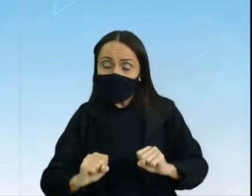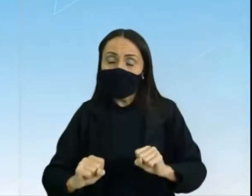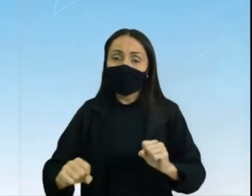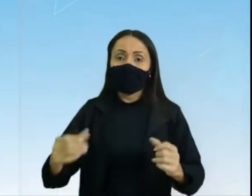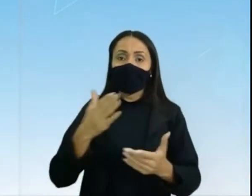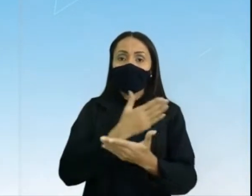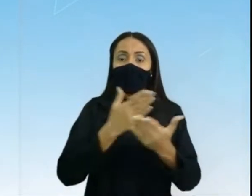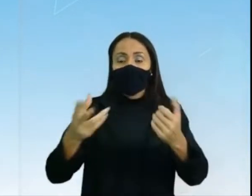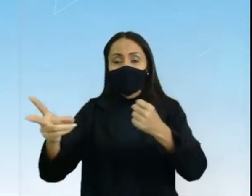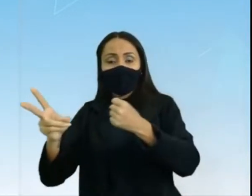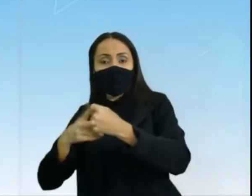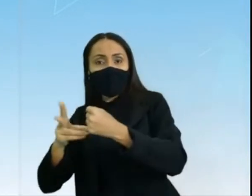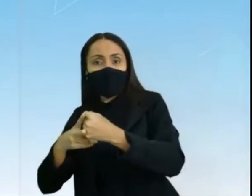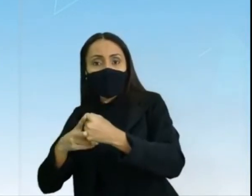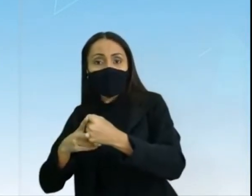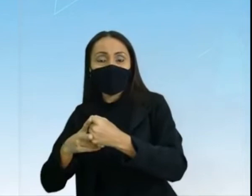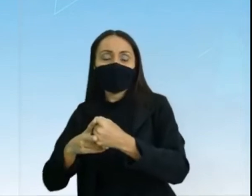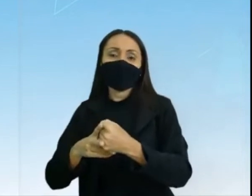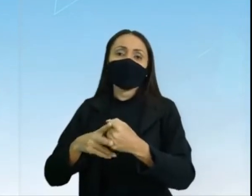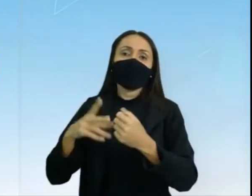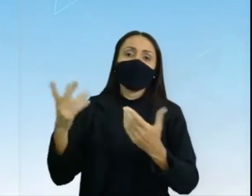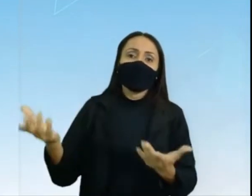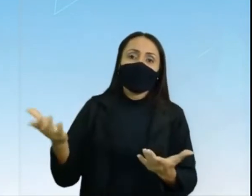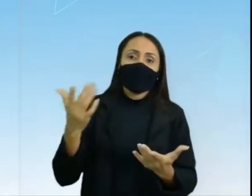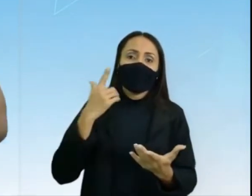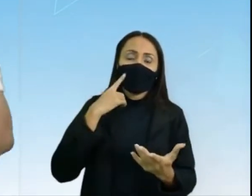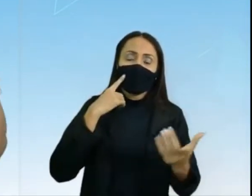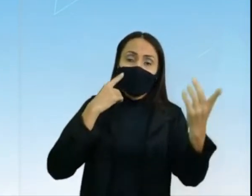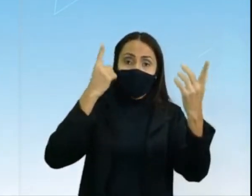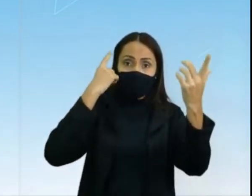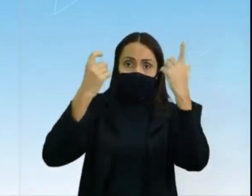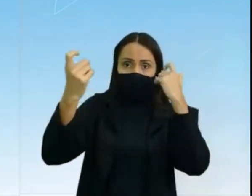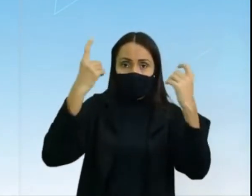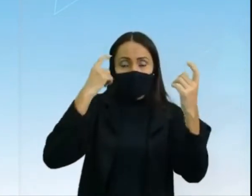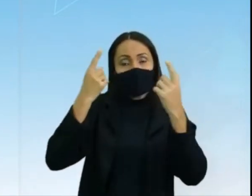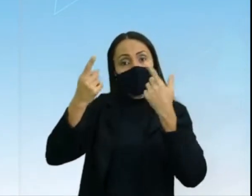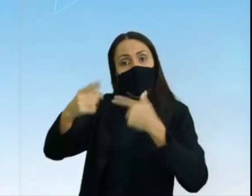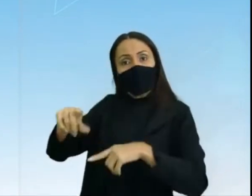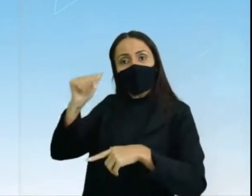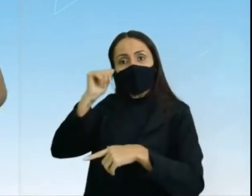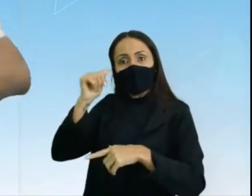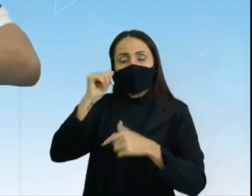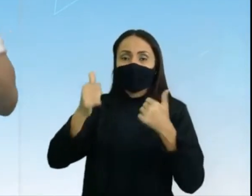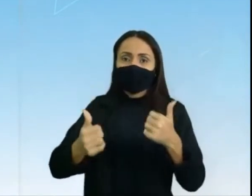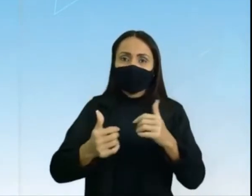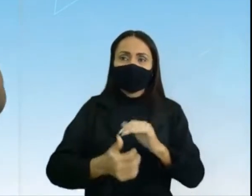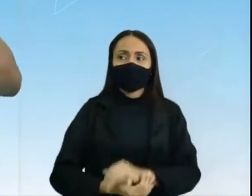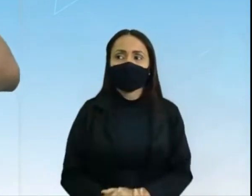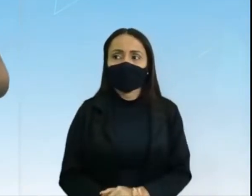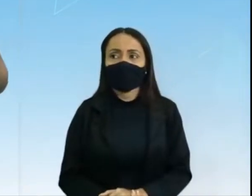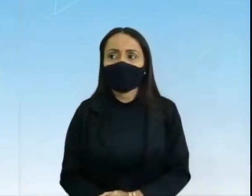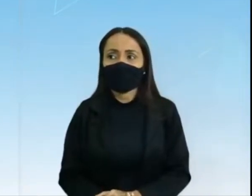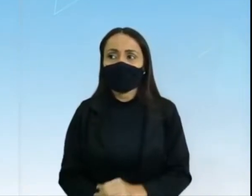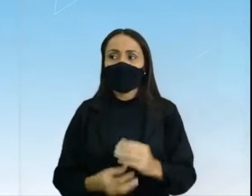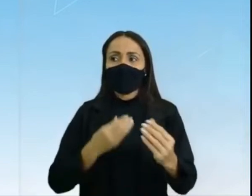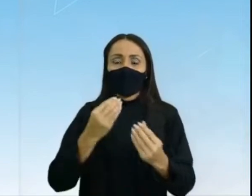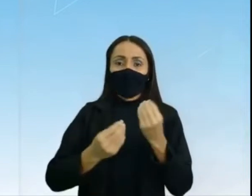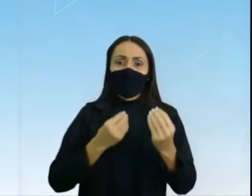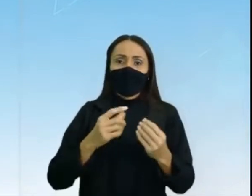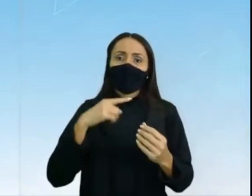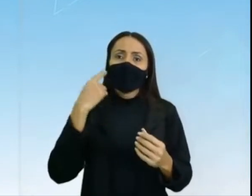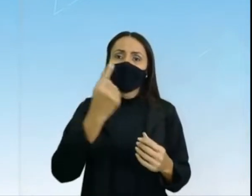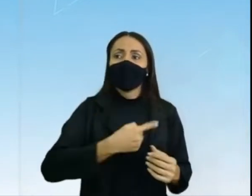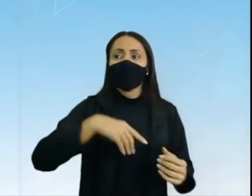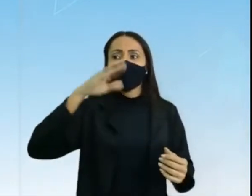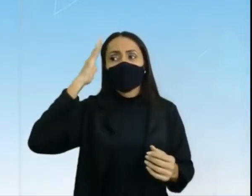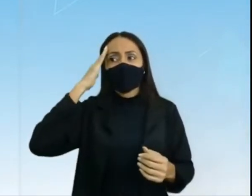temos contra o quê? Contra a violência à mulher. Então, nesse caso, como é que nós entendemos